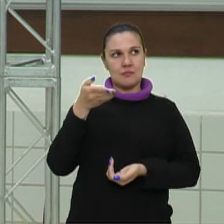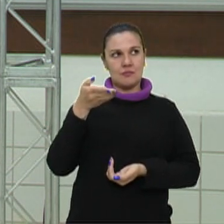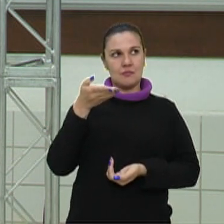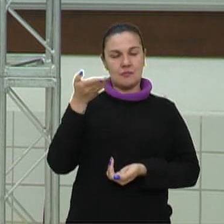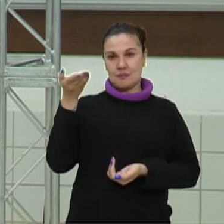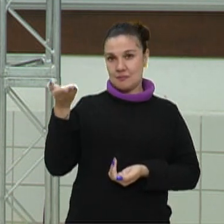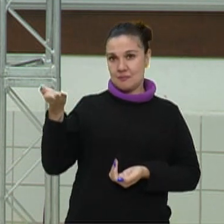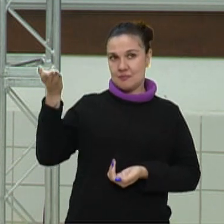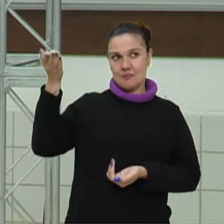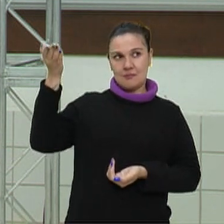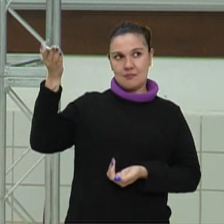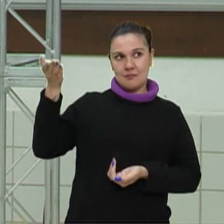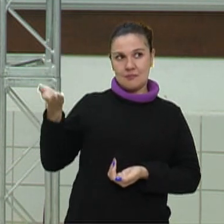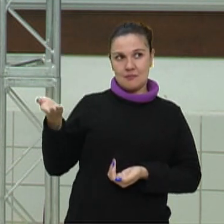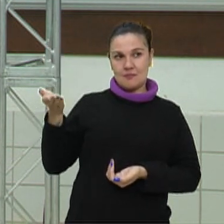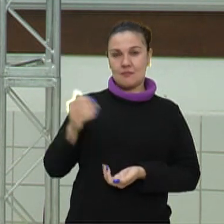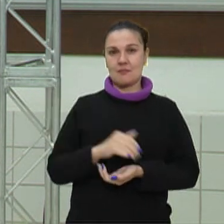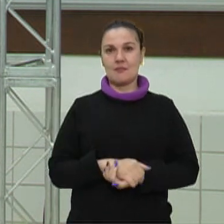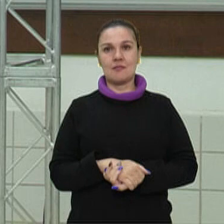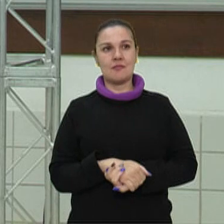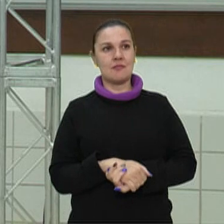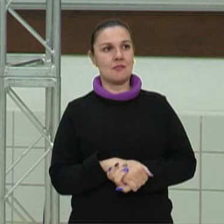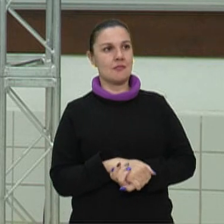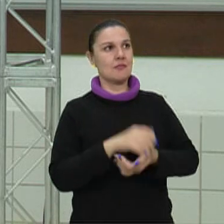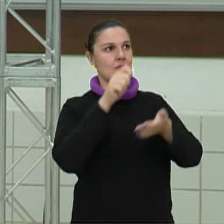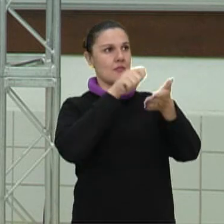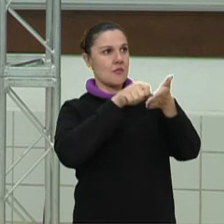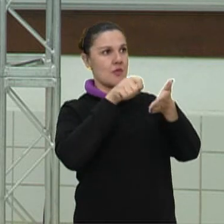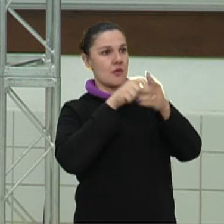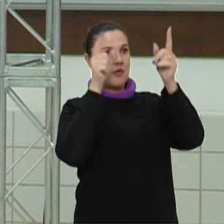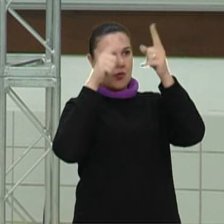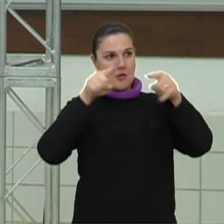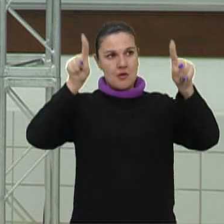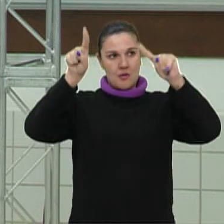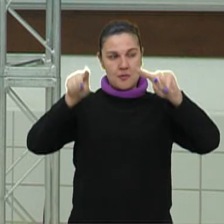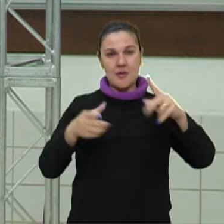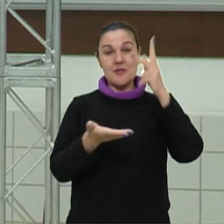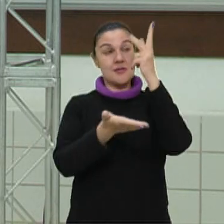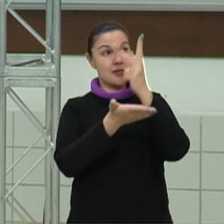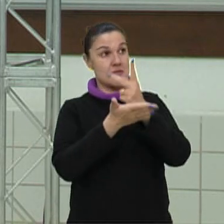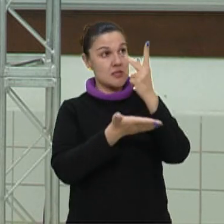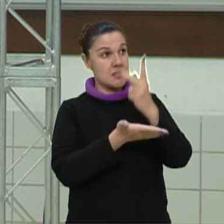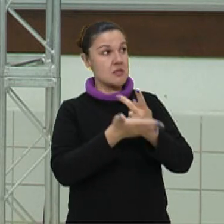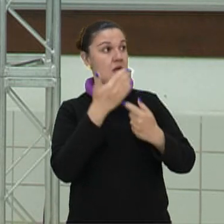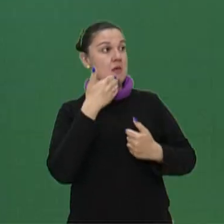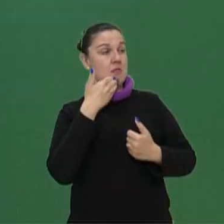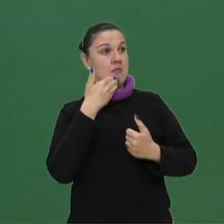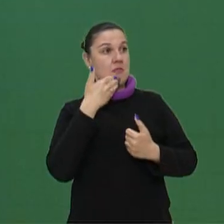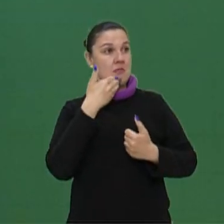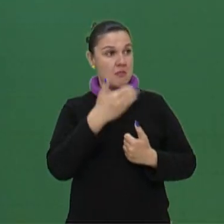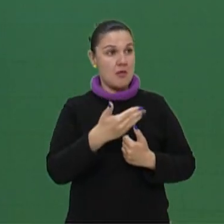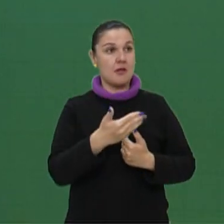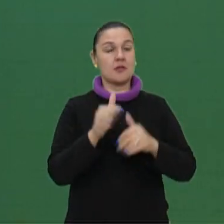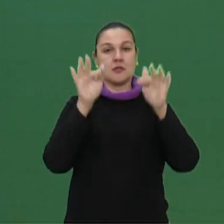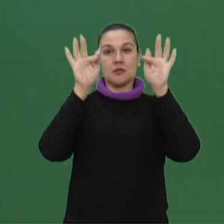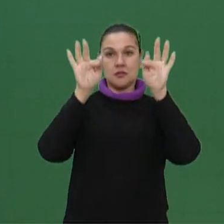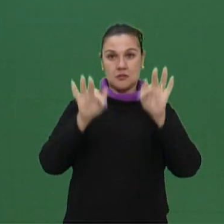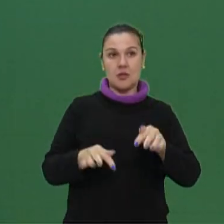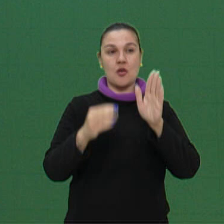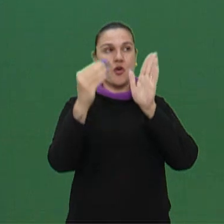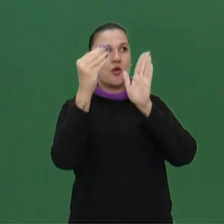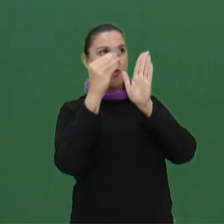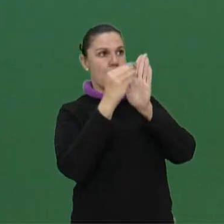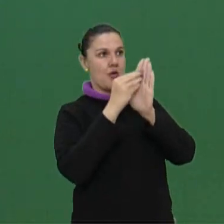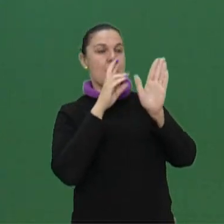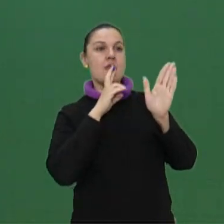Ok? Beleza? Anotem lá o conjunto de solução. Toda vez que o exercício pede o conjunto de solução para vocês,